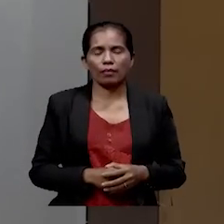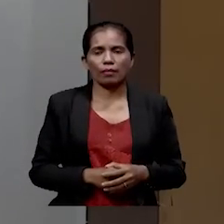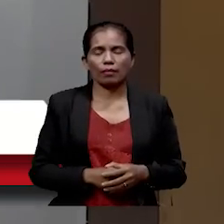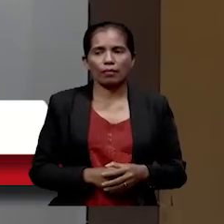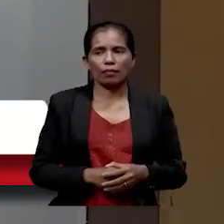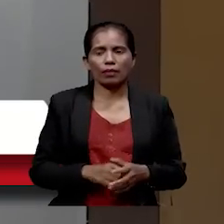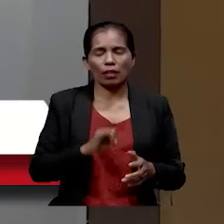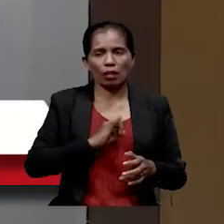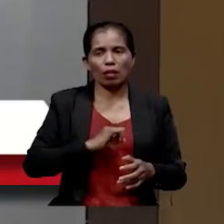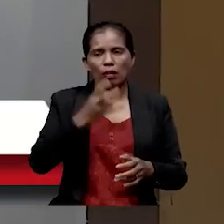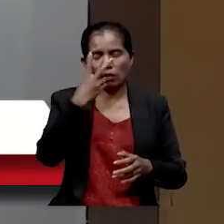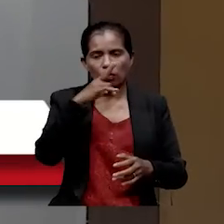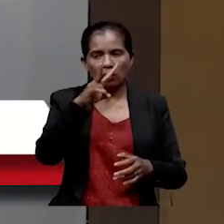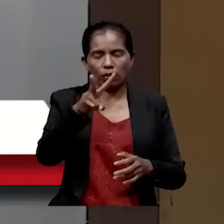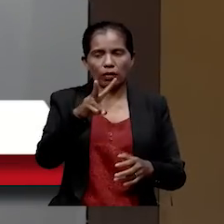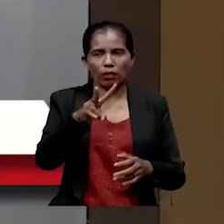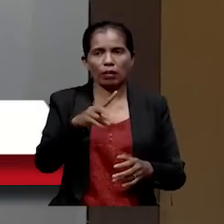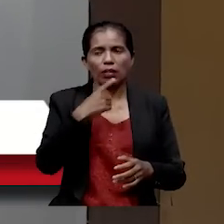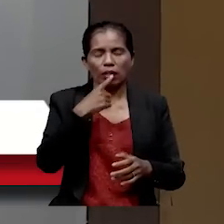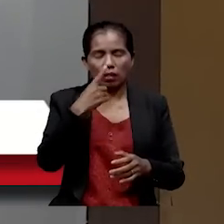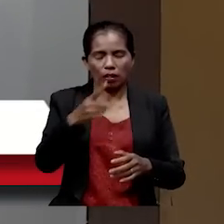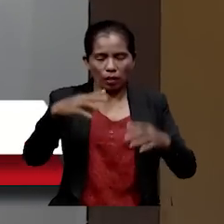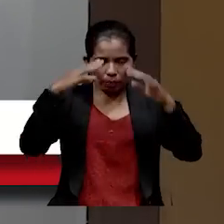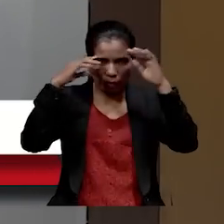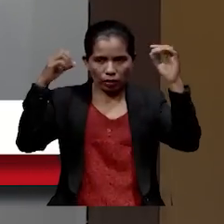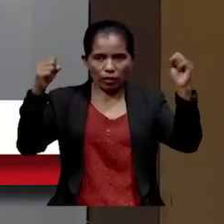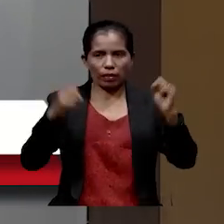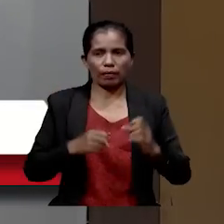e acusação dihan atual presidente,